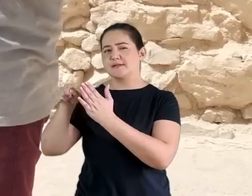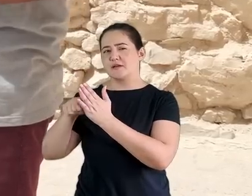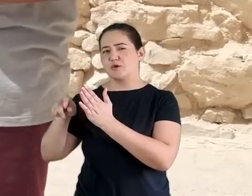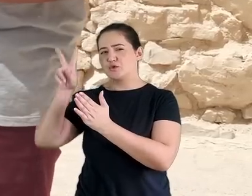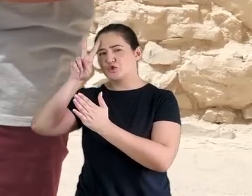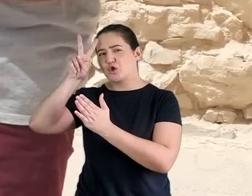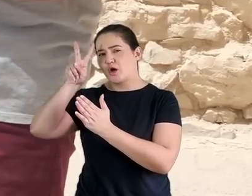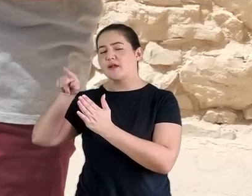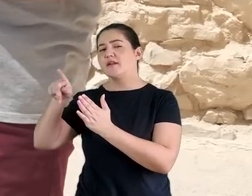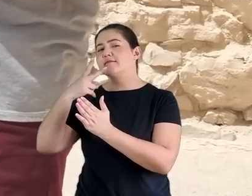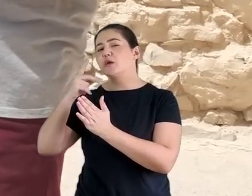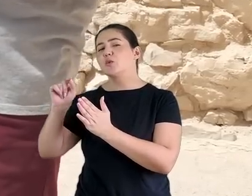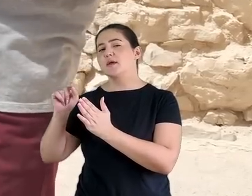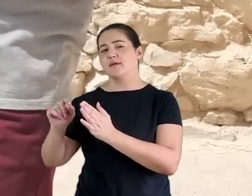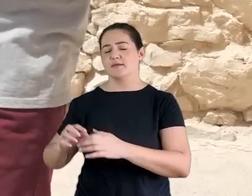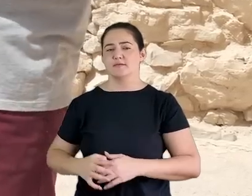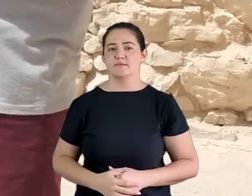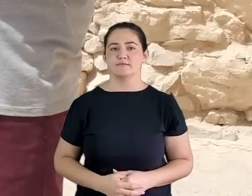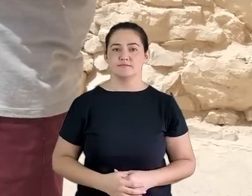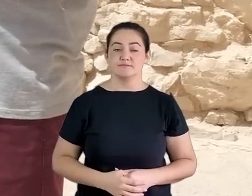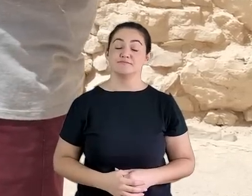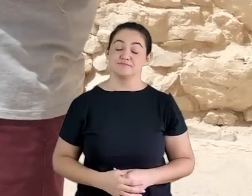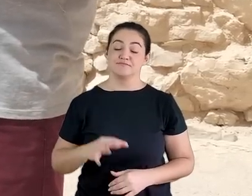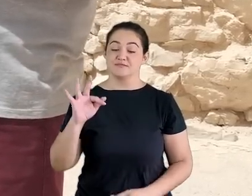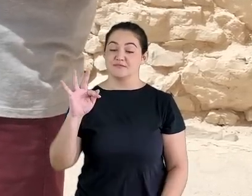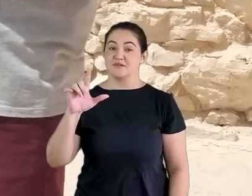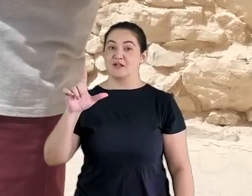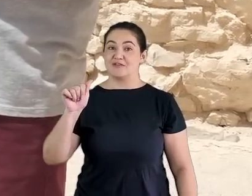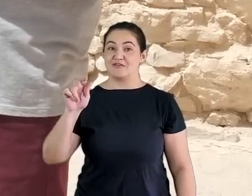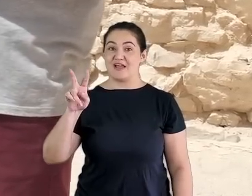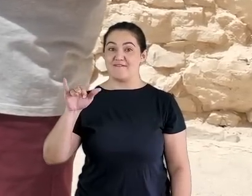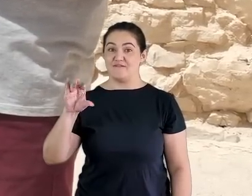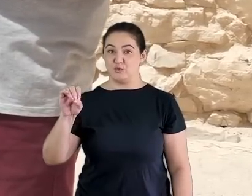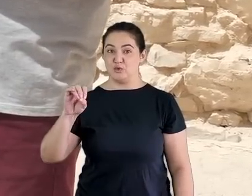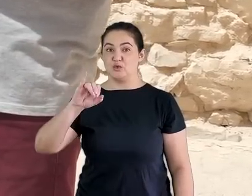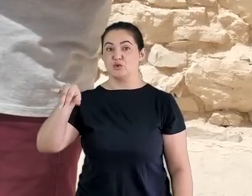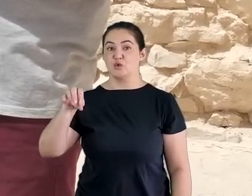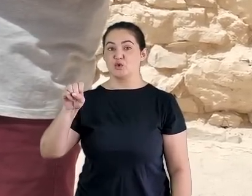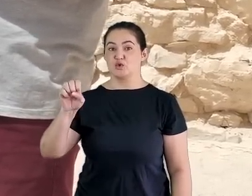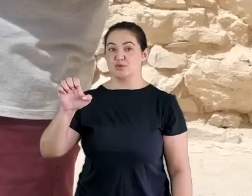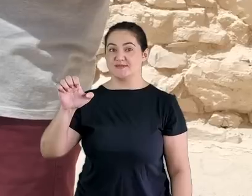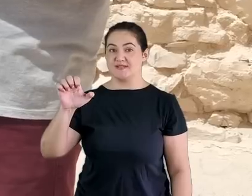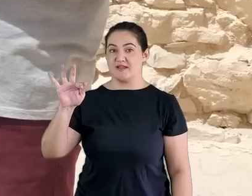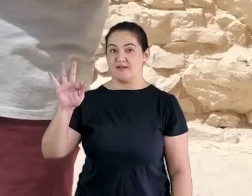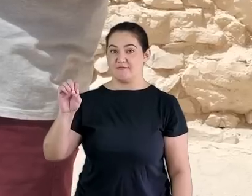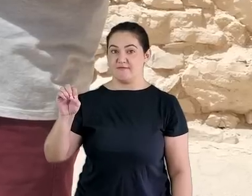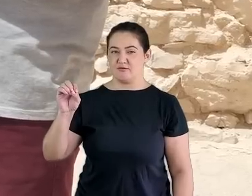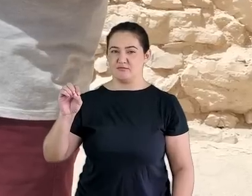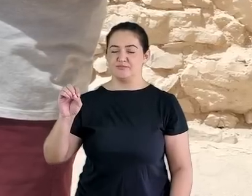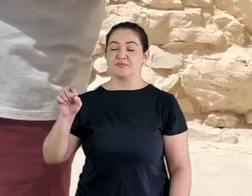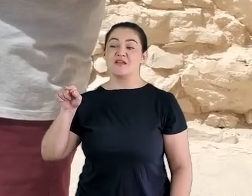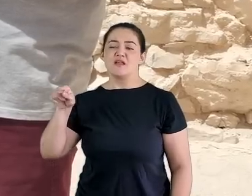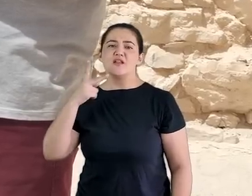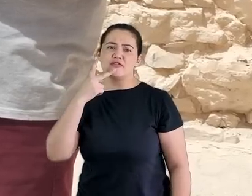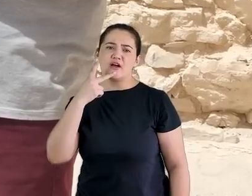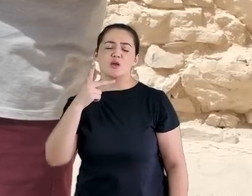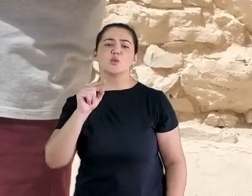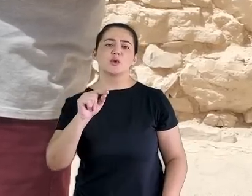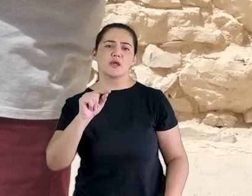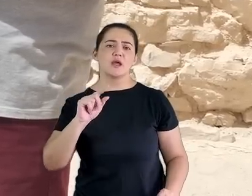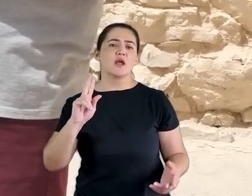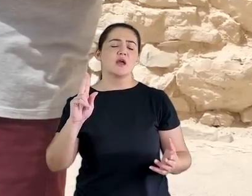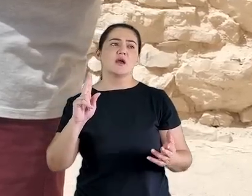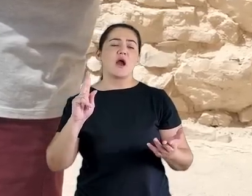desse momento aqui? Assim, Flávio Josefo nos fala sobre a noite dramática que aconteceu aqui